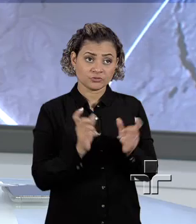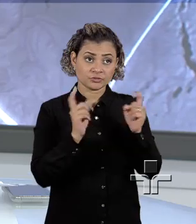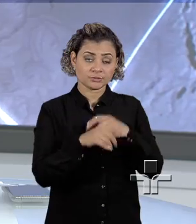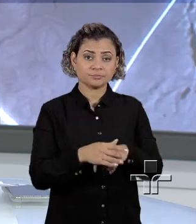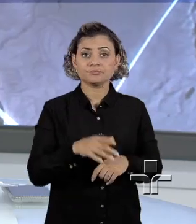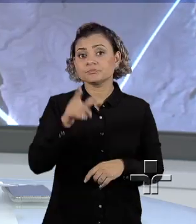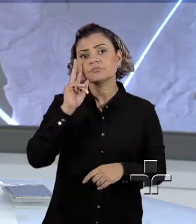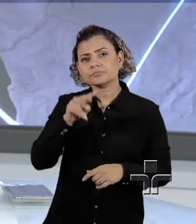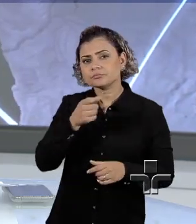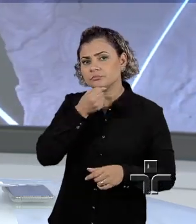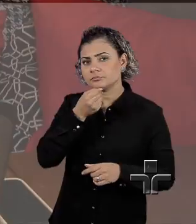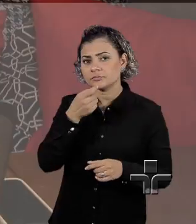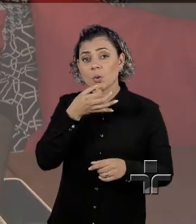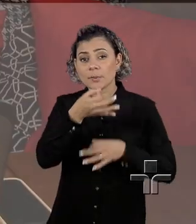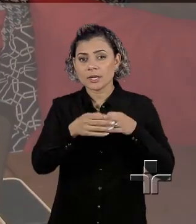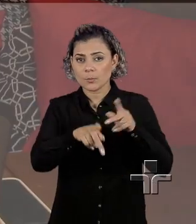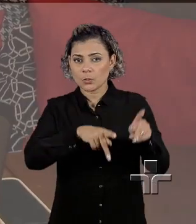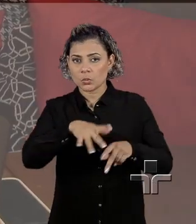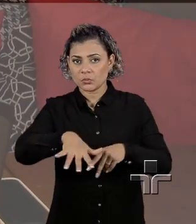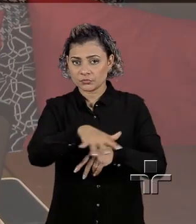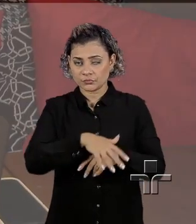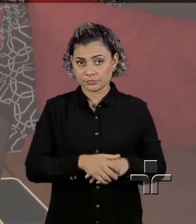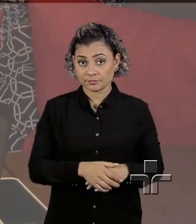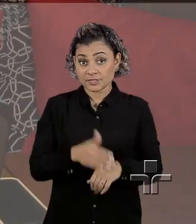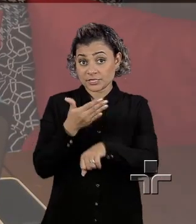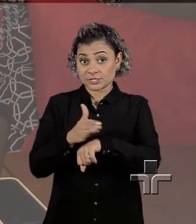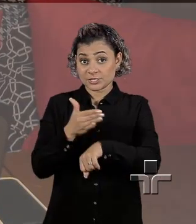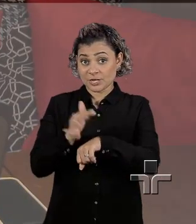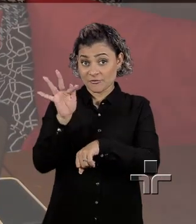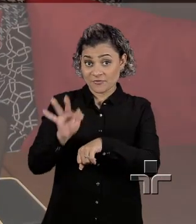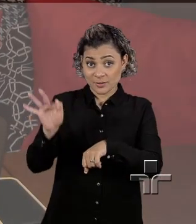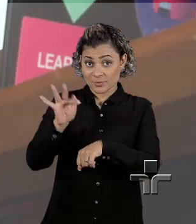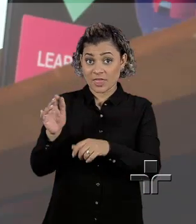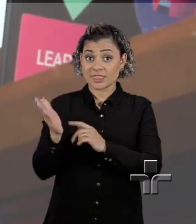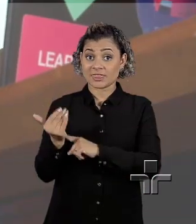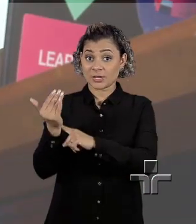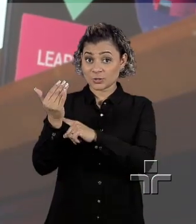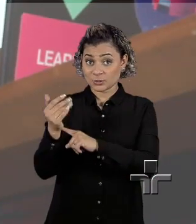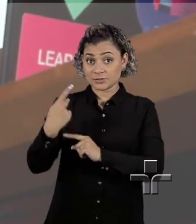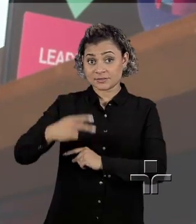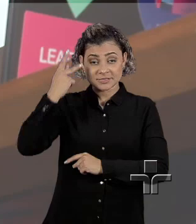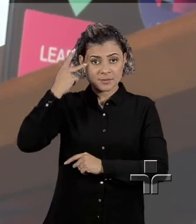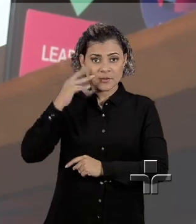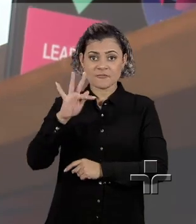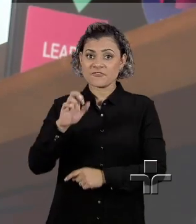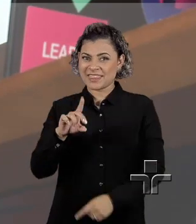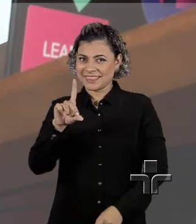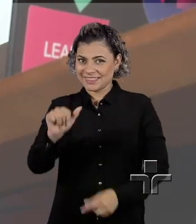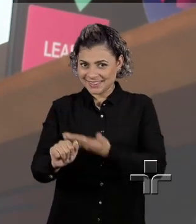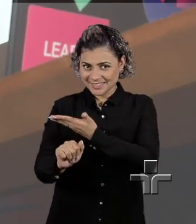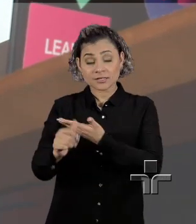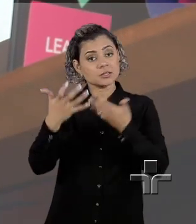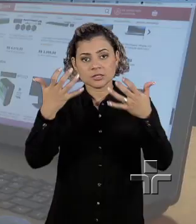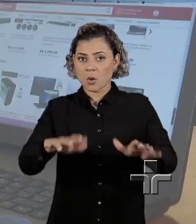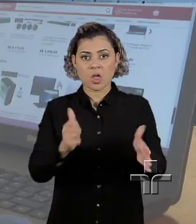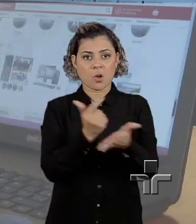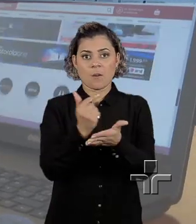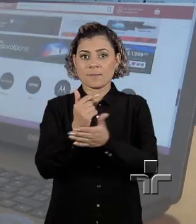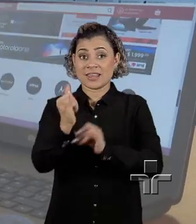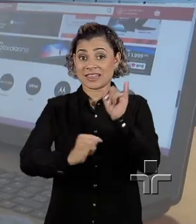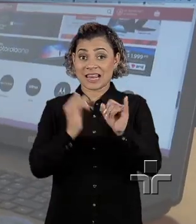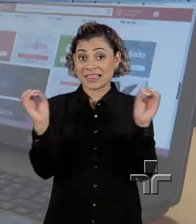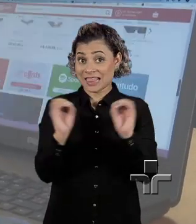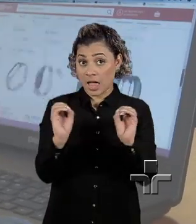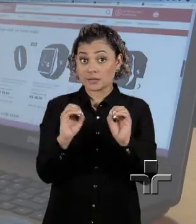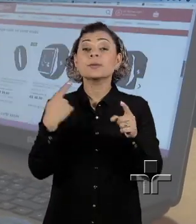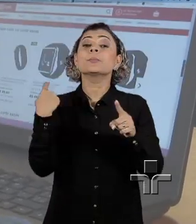para ver a opinião das pessoas. Estagiária em uma faculdade de tecnologia em São Paulo, Fernanda não quer saber de comprar pela internet,